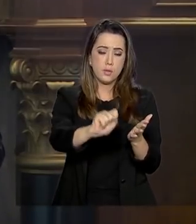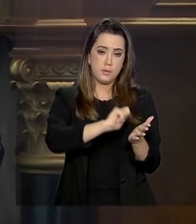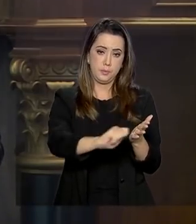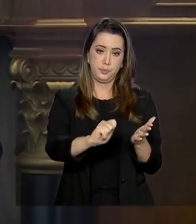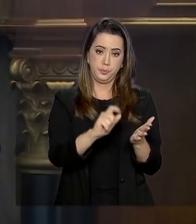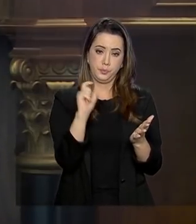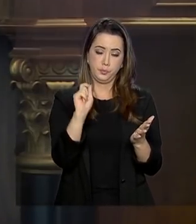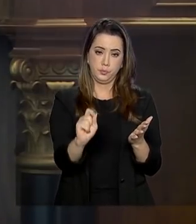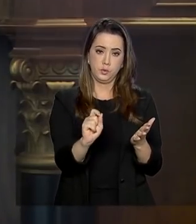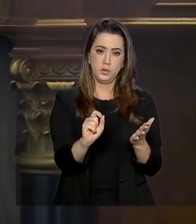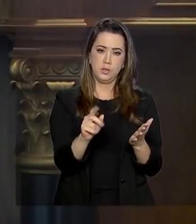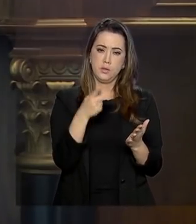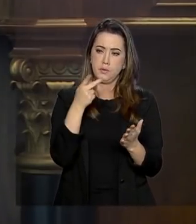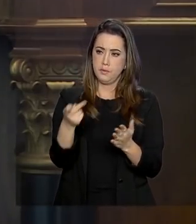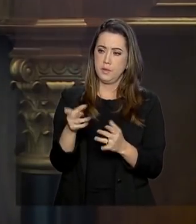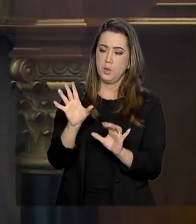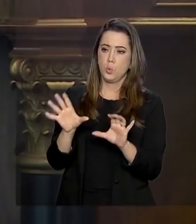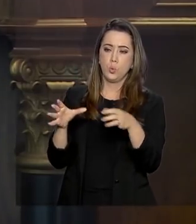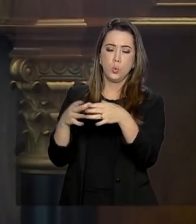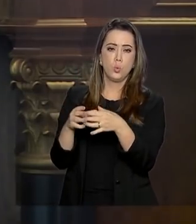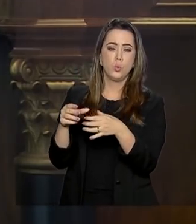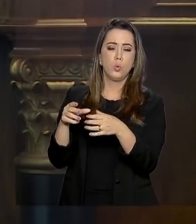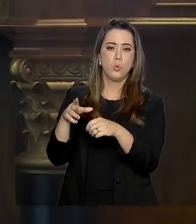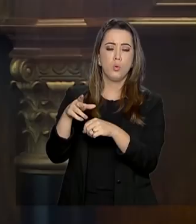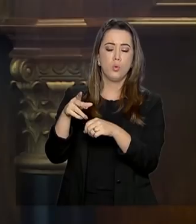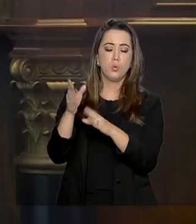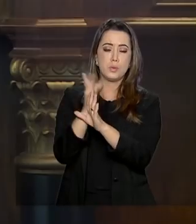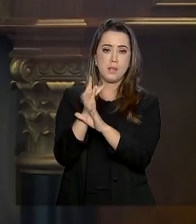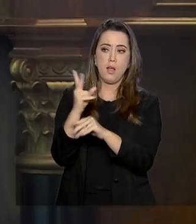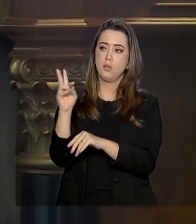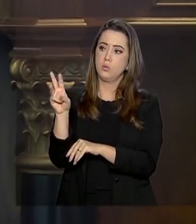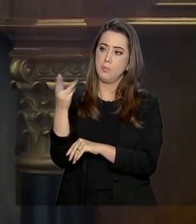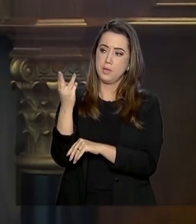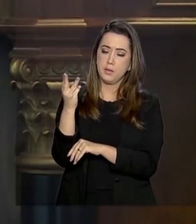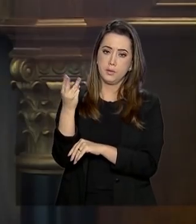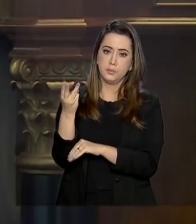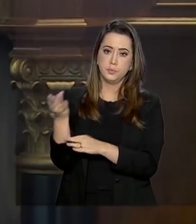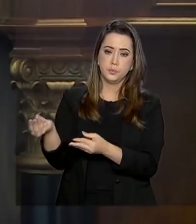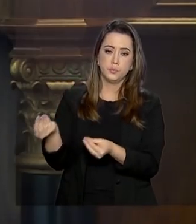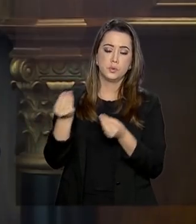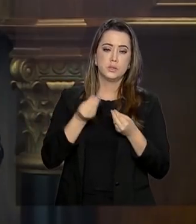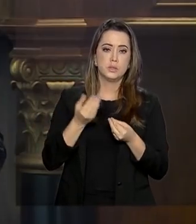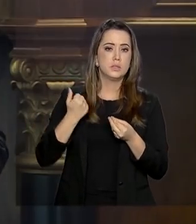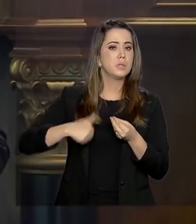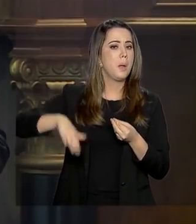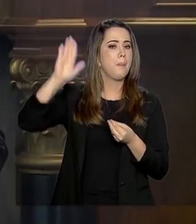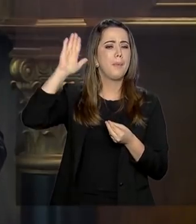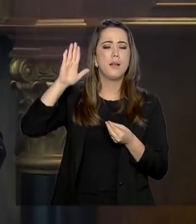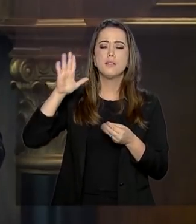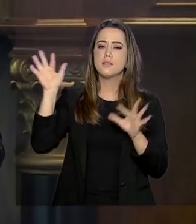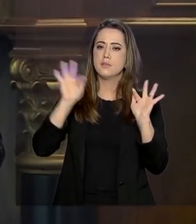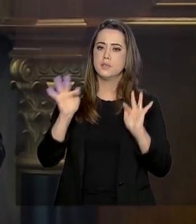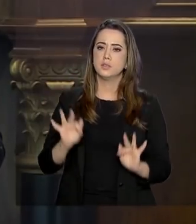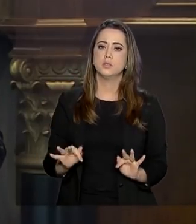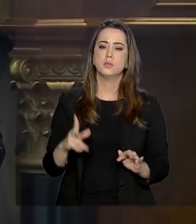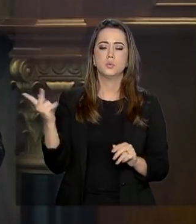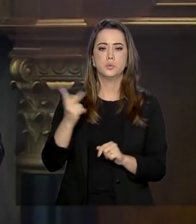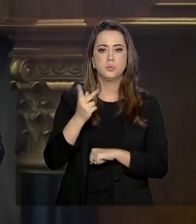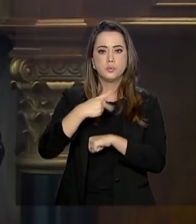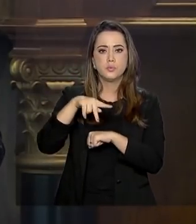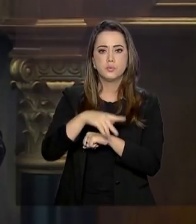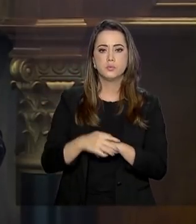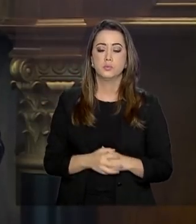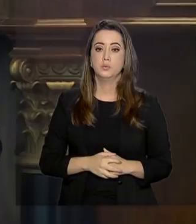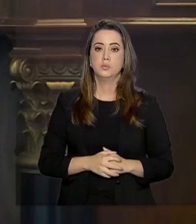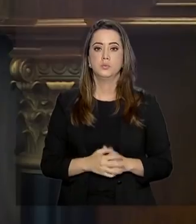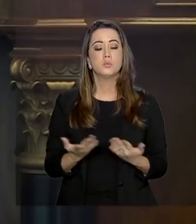pouco o sobre a base de lançamento de Alcântara, trazer mais que a felicidade para os dois países.